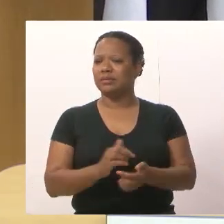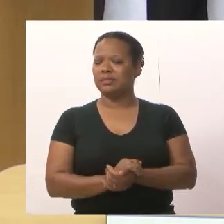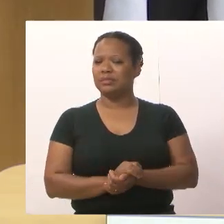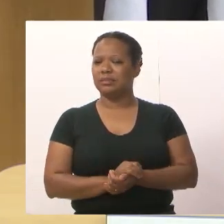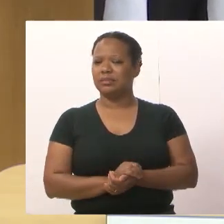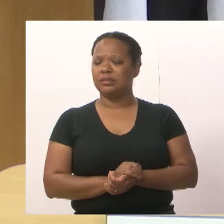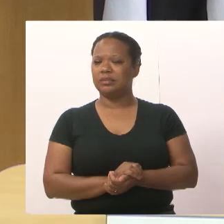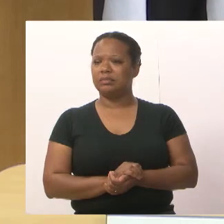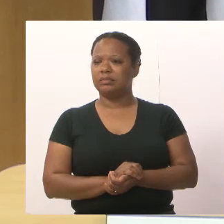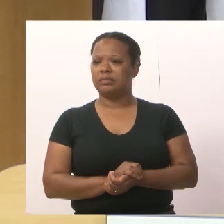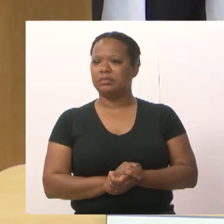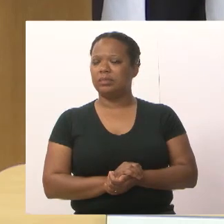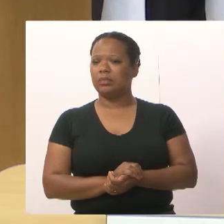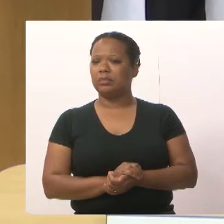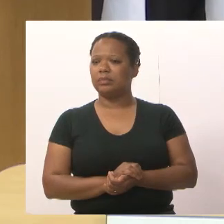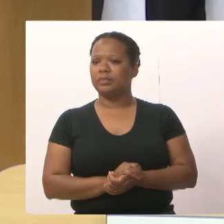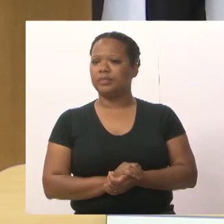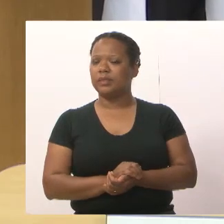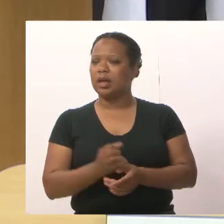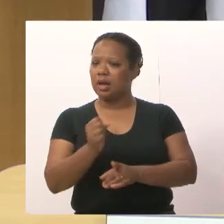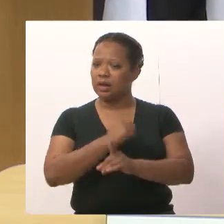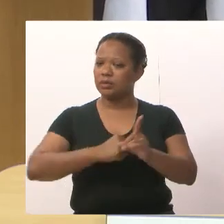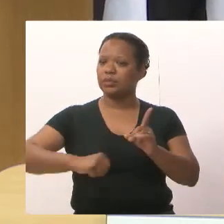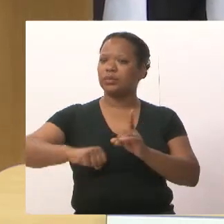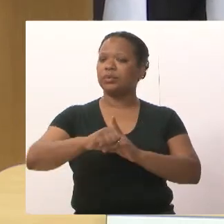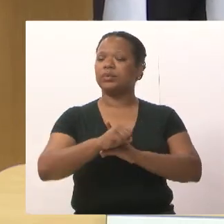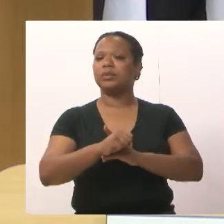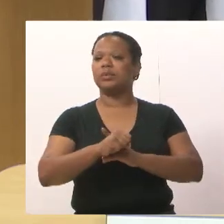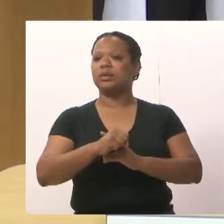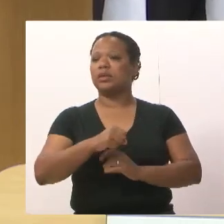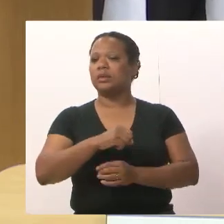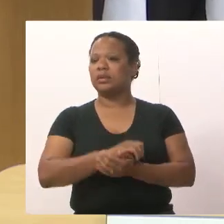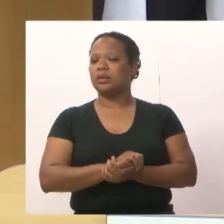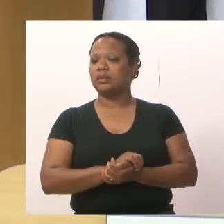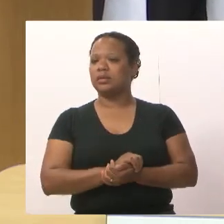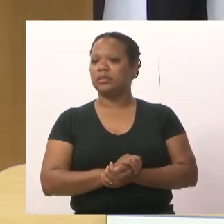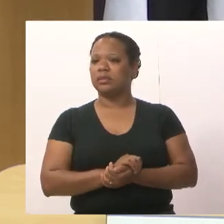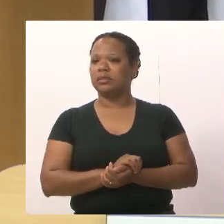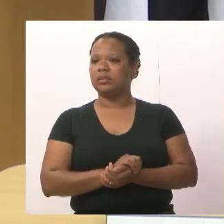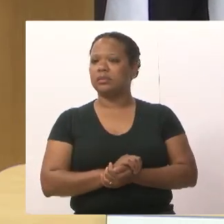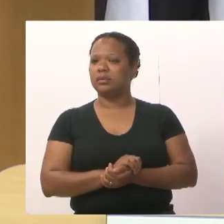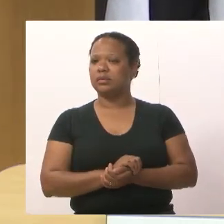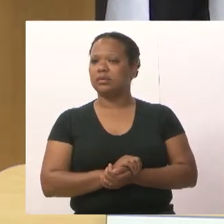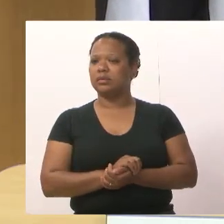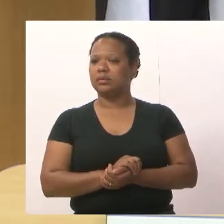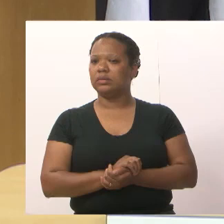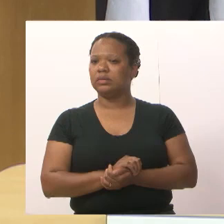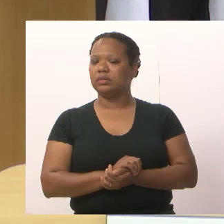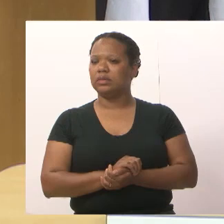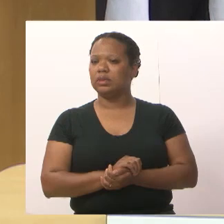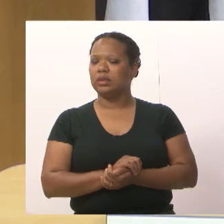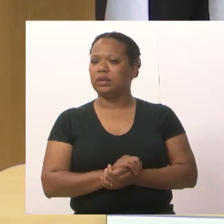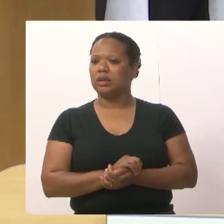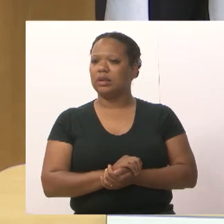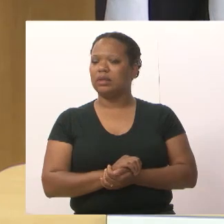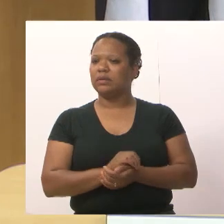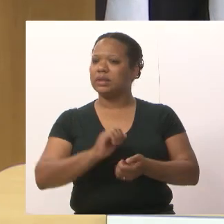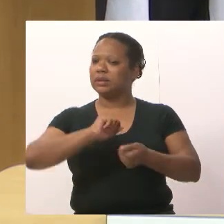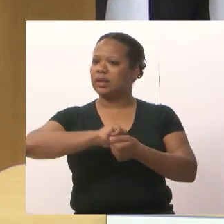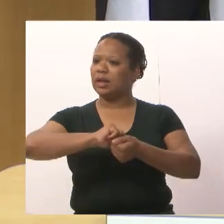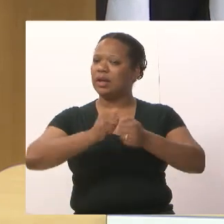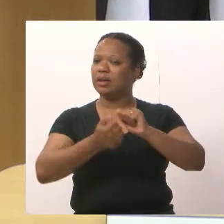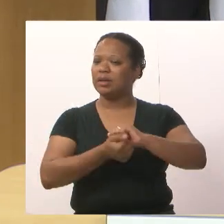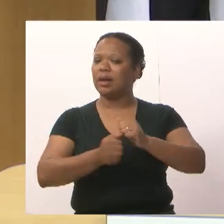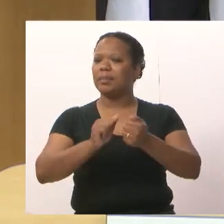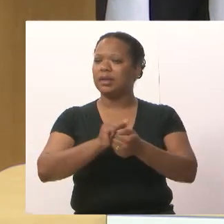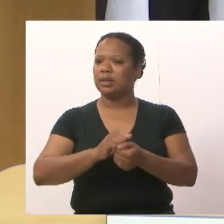condição. A sociedade em que vivemos, ela é dinâmica, ela se molda de acordo com